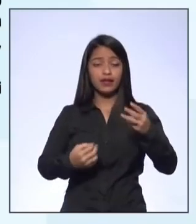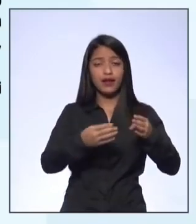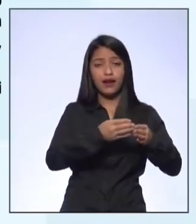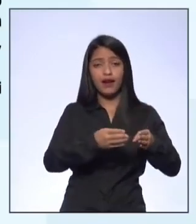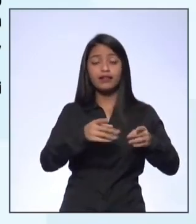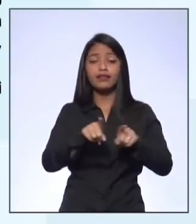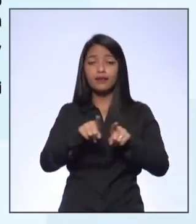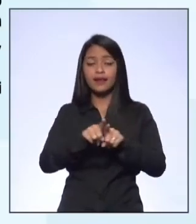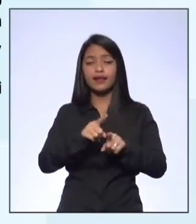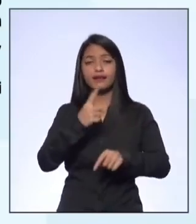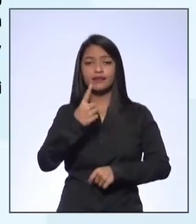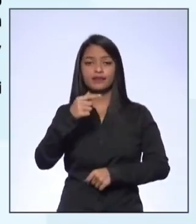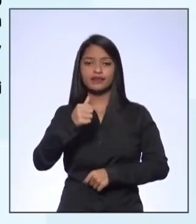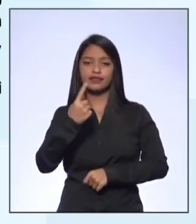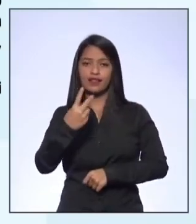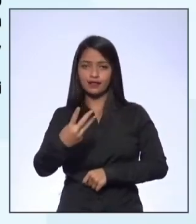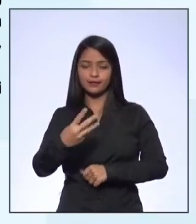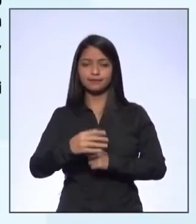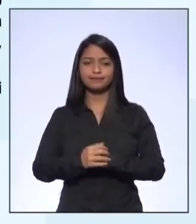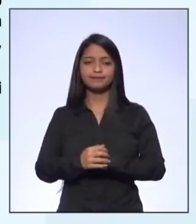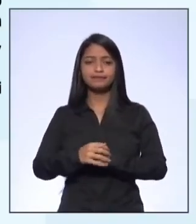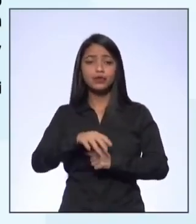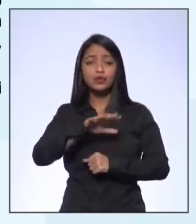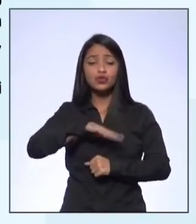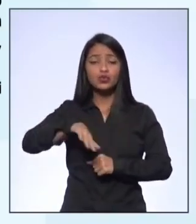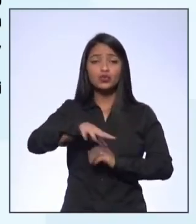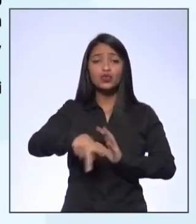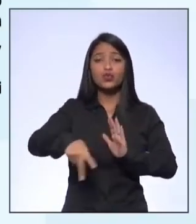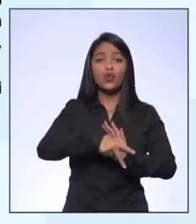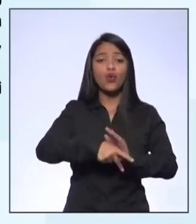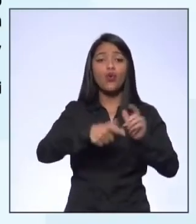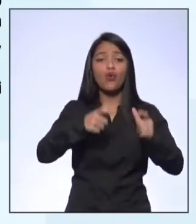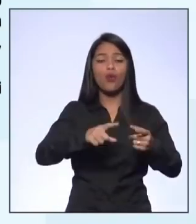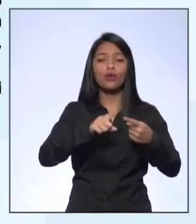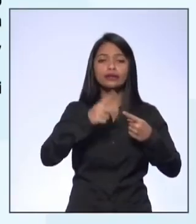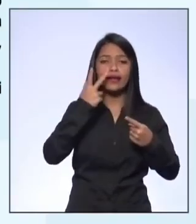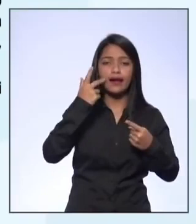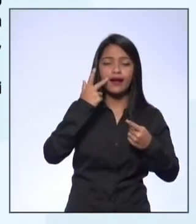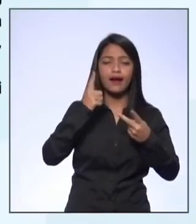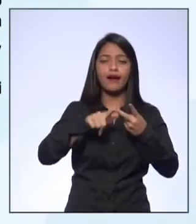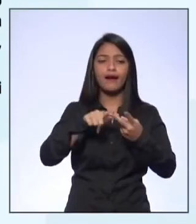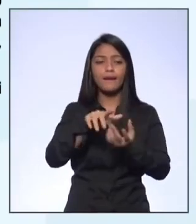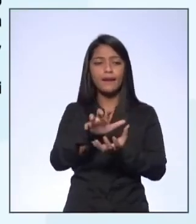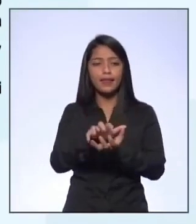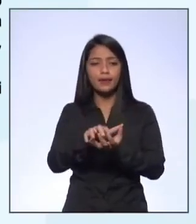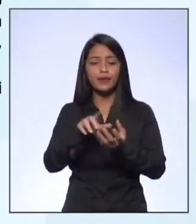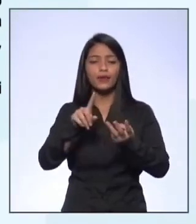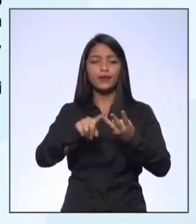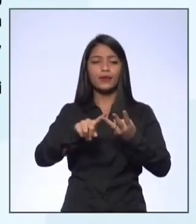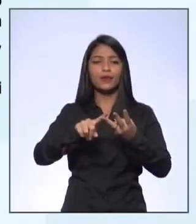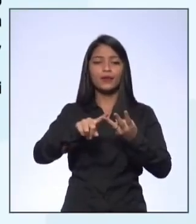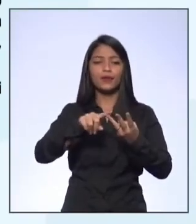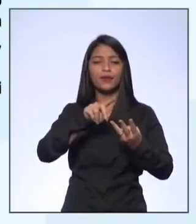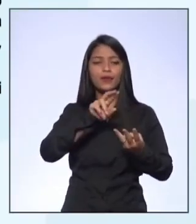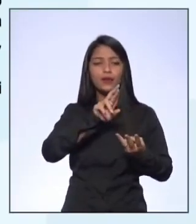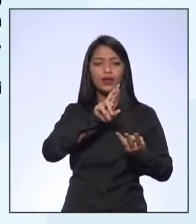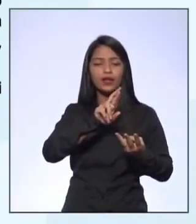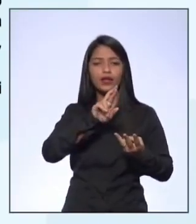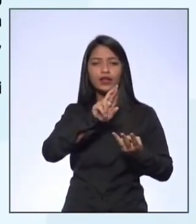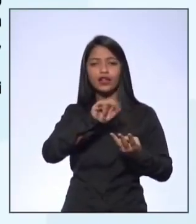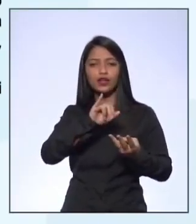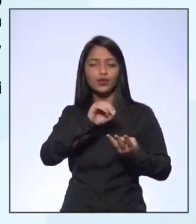1713, envolvendo os nativos do Ceará, de Pernambuco, Rio Grande do Norte